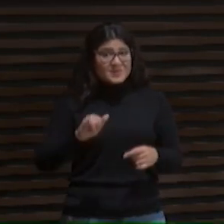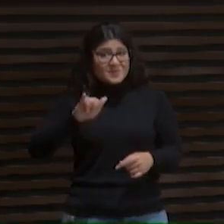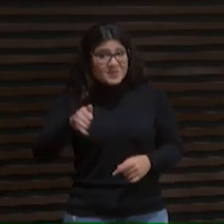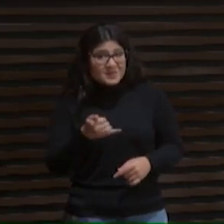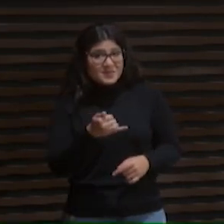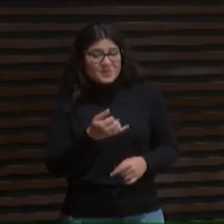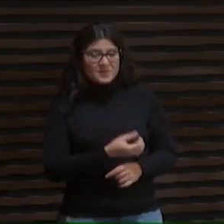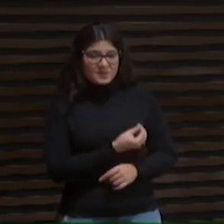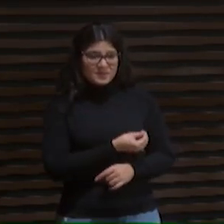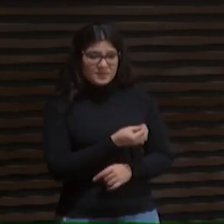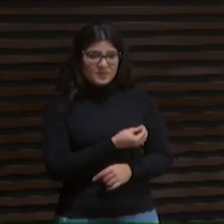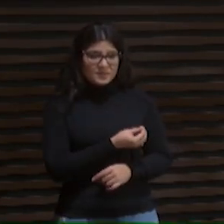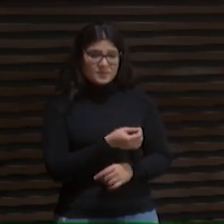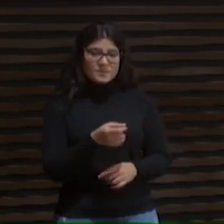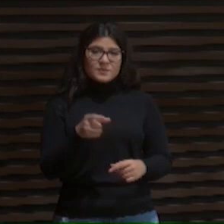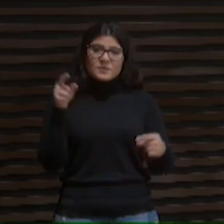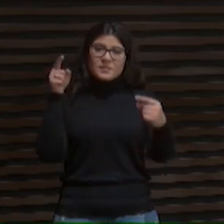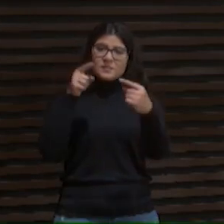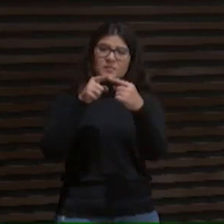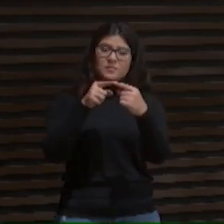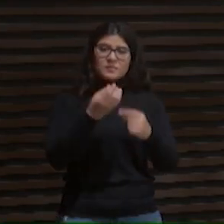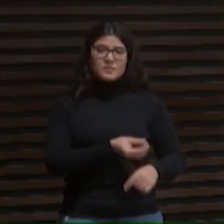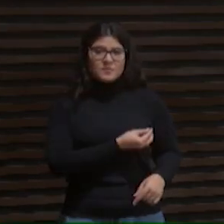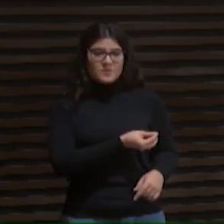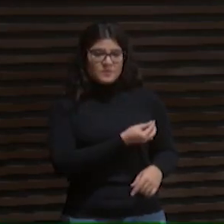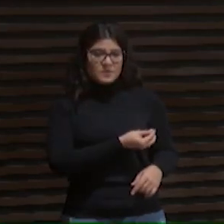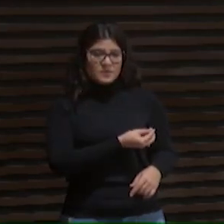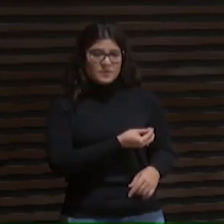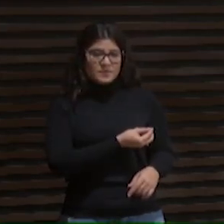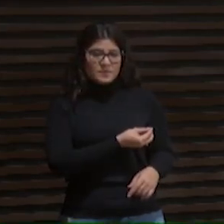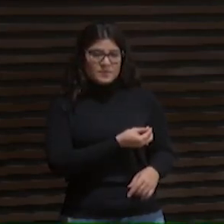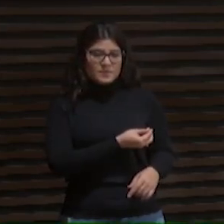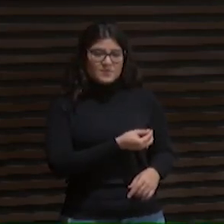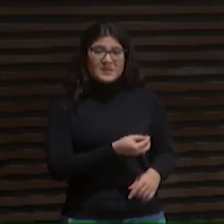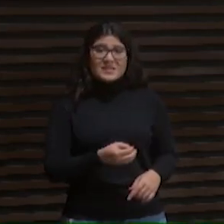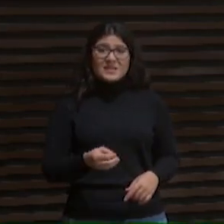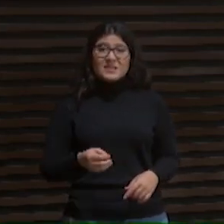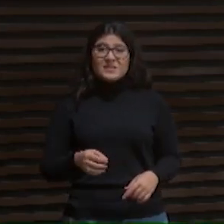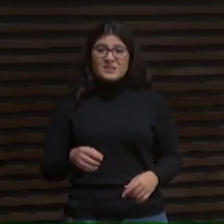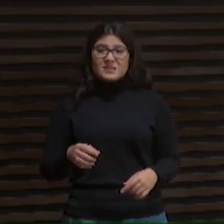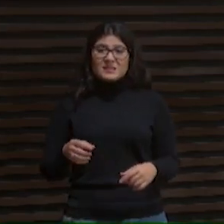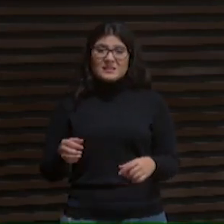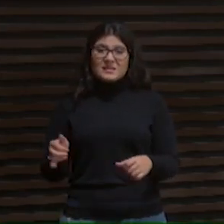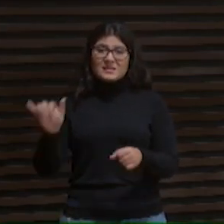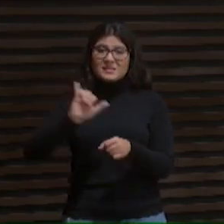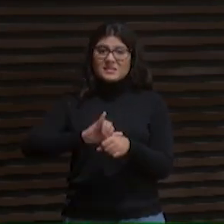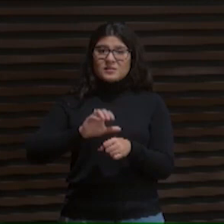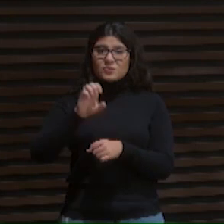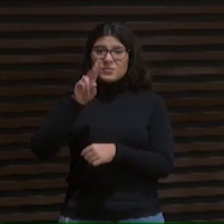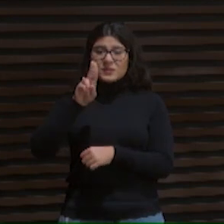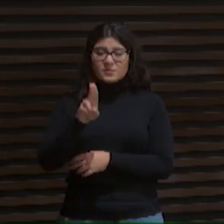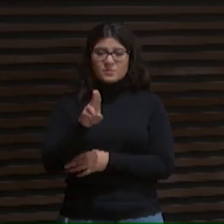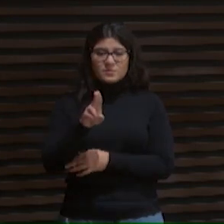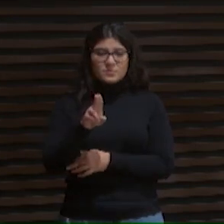aproveitamento aponta para uma vida em torno do eu, centralizada